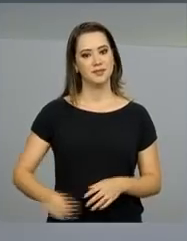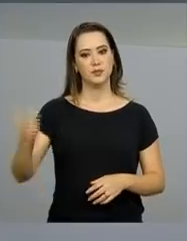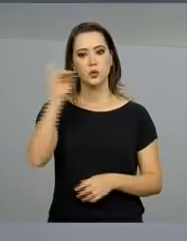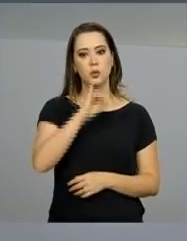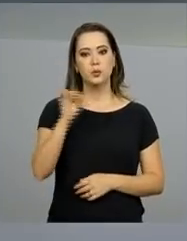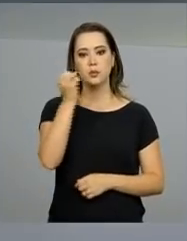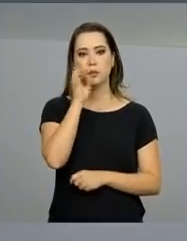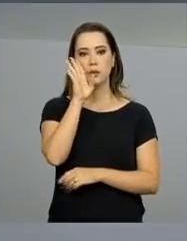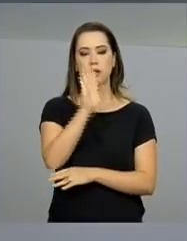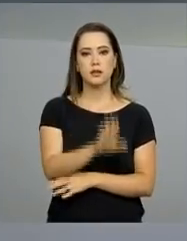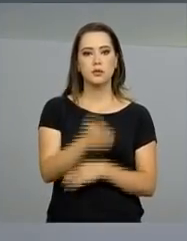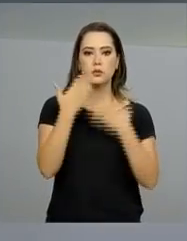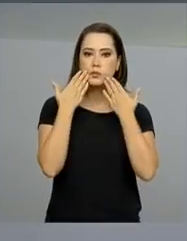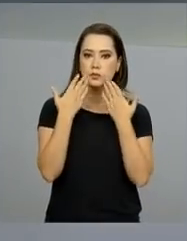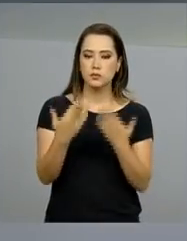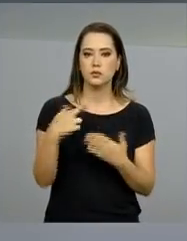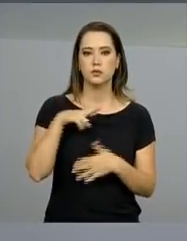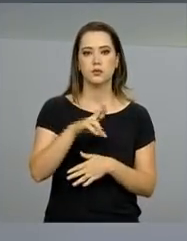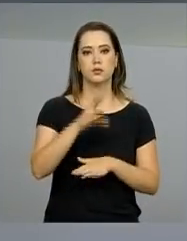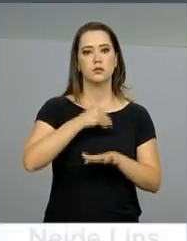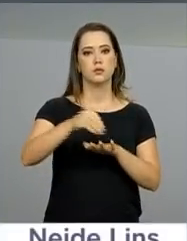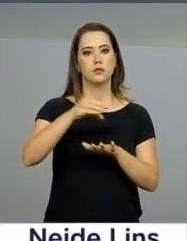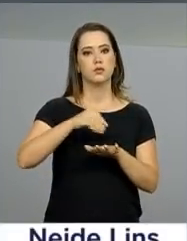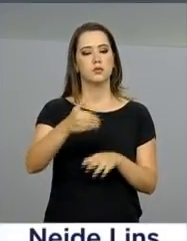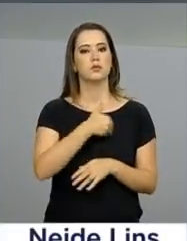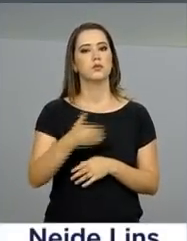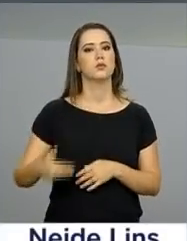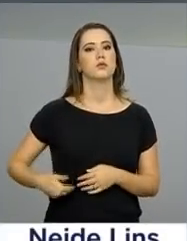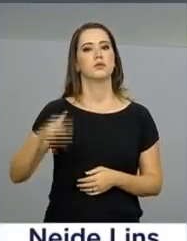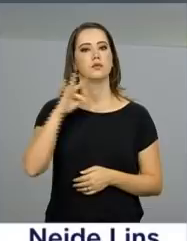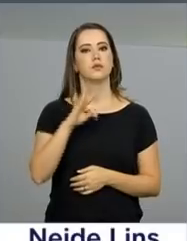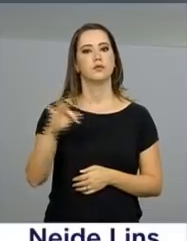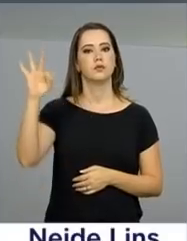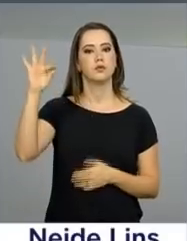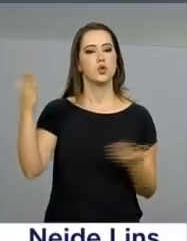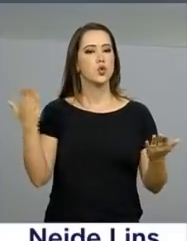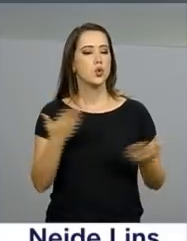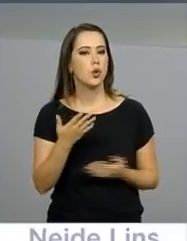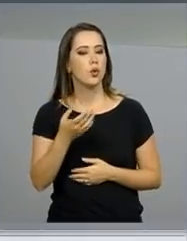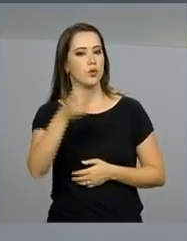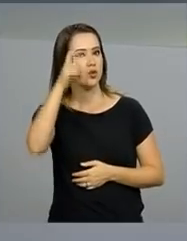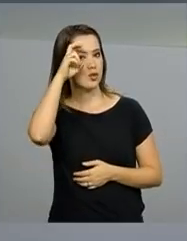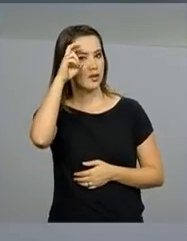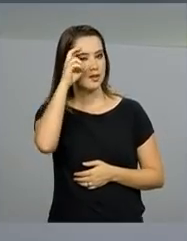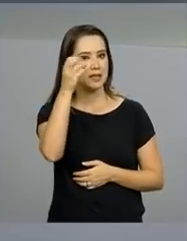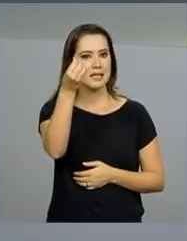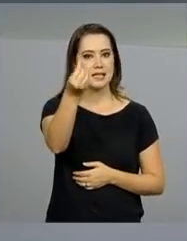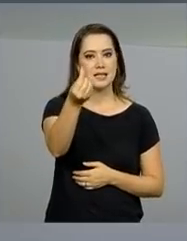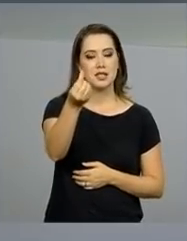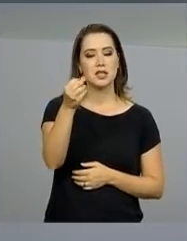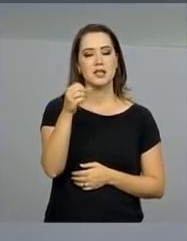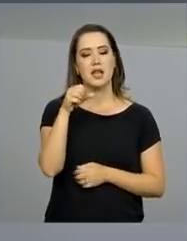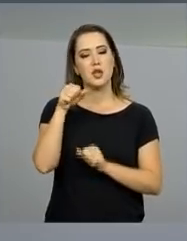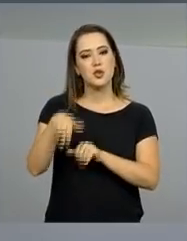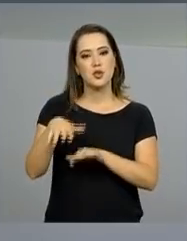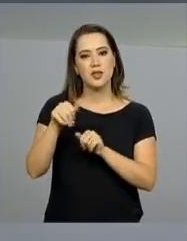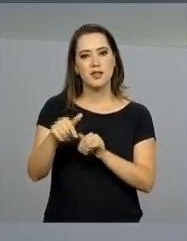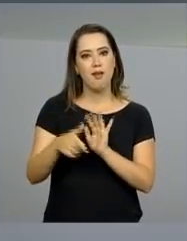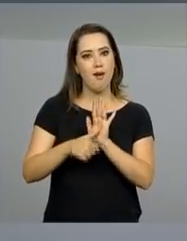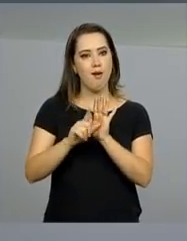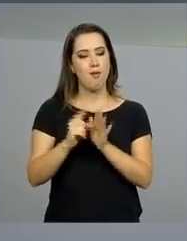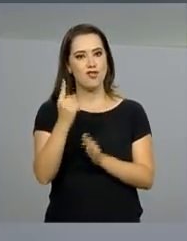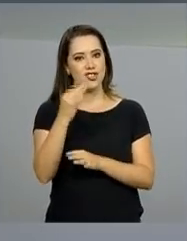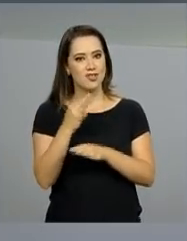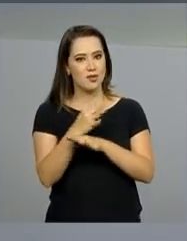Olá, boa tarde. Começa agora o repórter NBR com as notícias do governo federal desta quinta-feira, 6 de setembro,